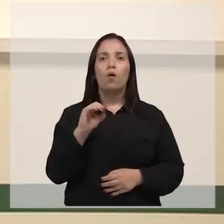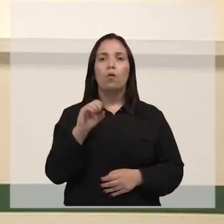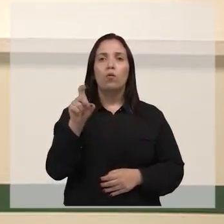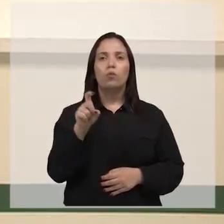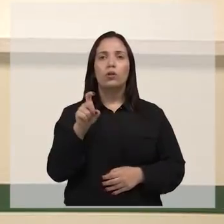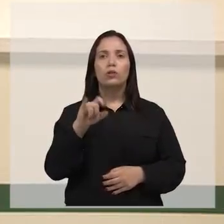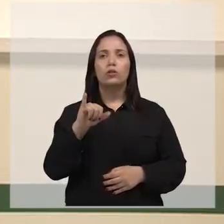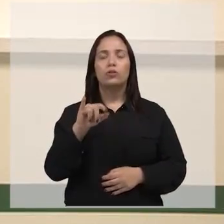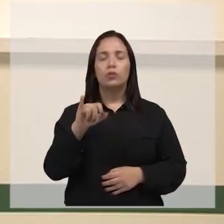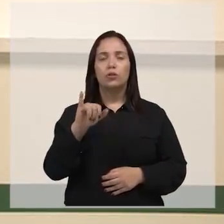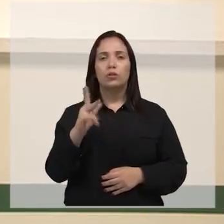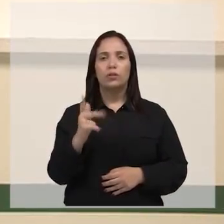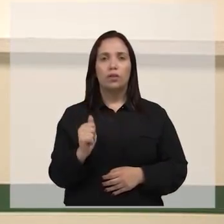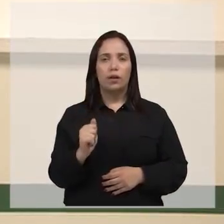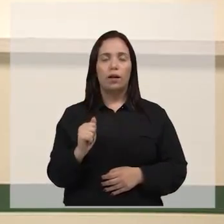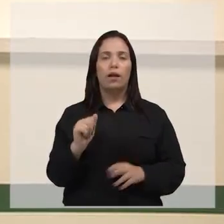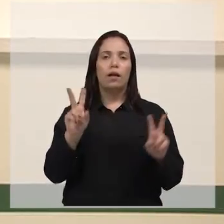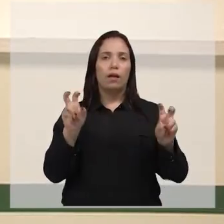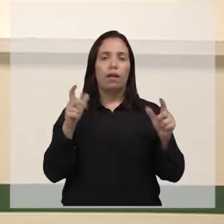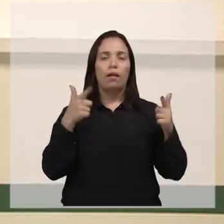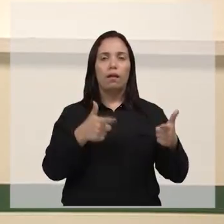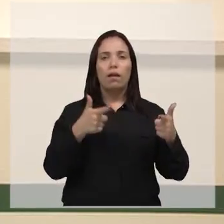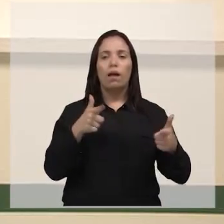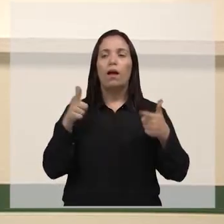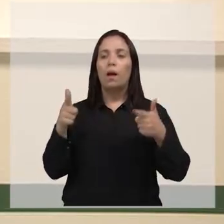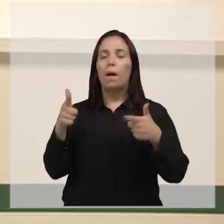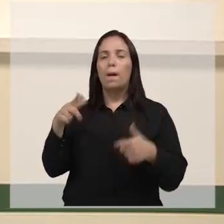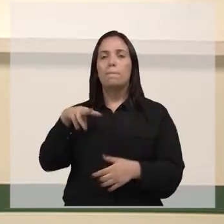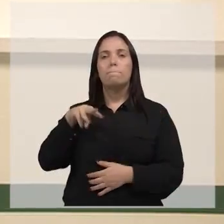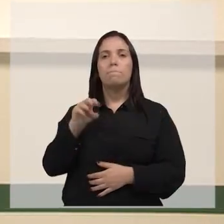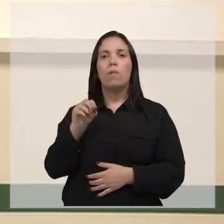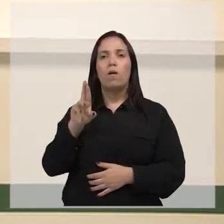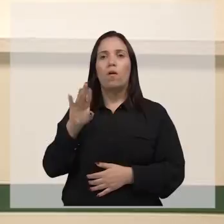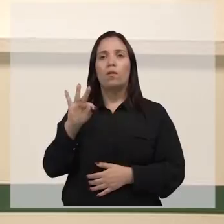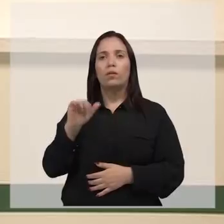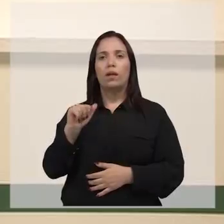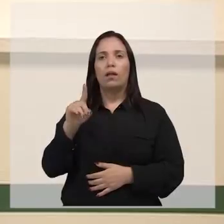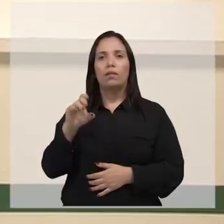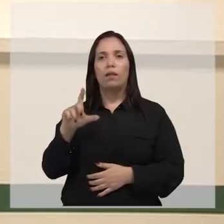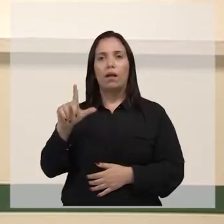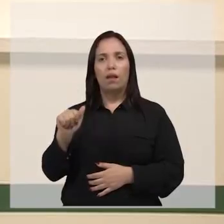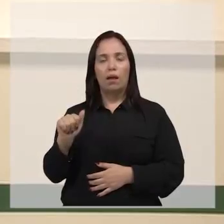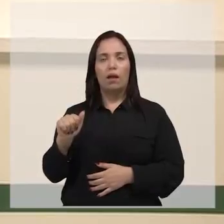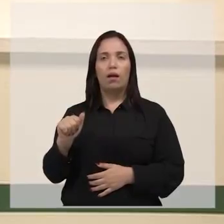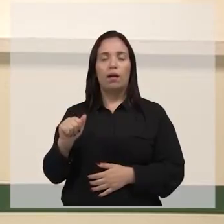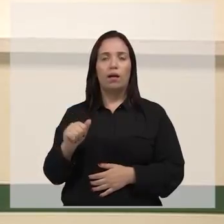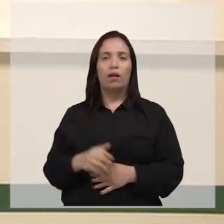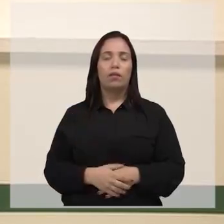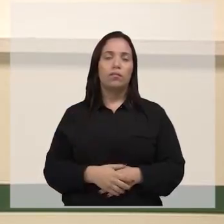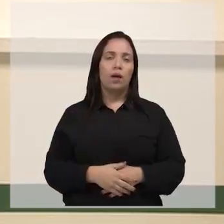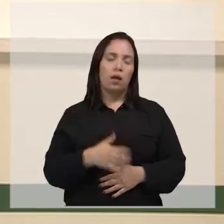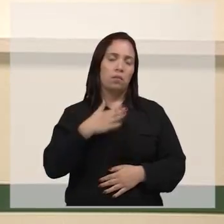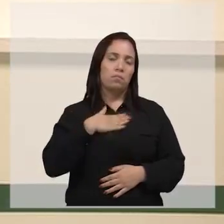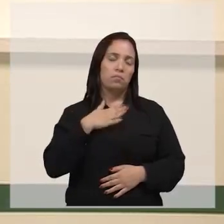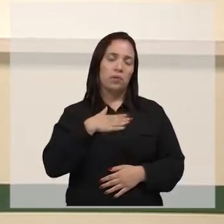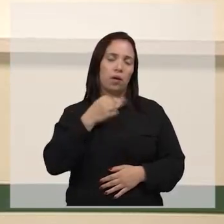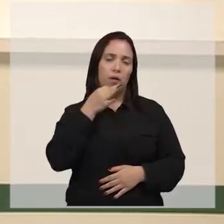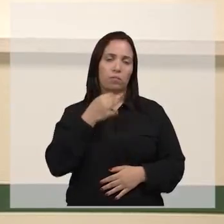história de coxinha E mortadela. e mortadela. Sabe qual é o pensamento mais correto, mais perfeito? Eu não sou ninguém.